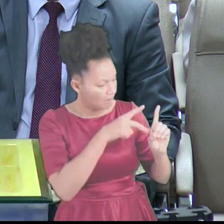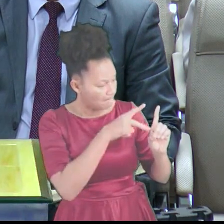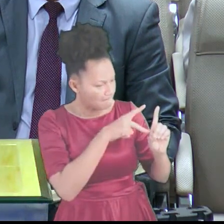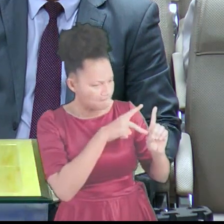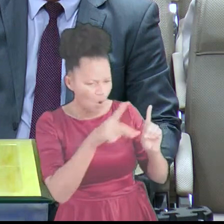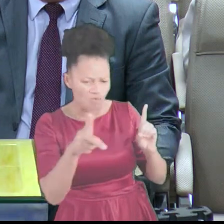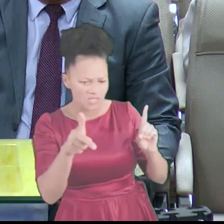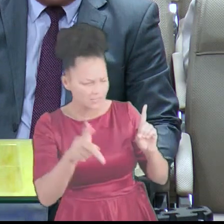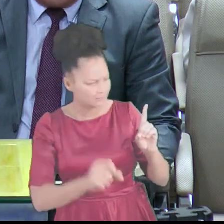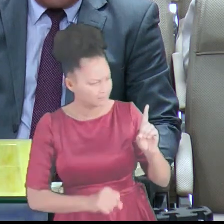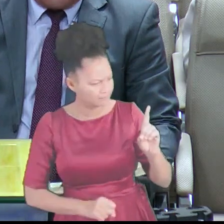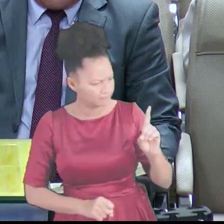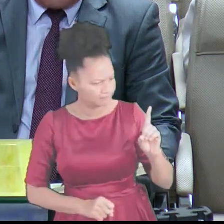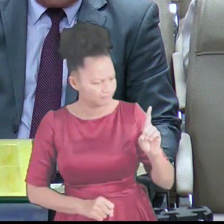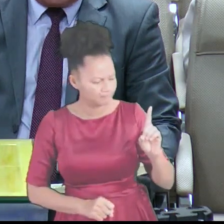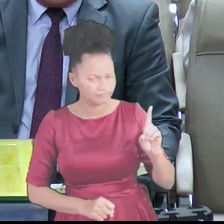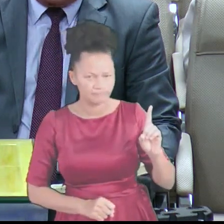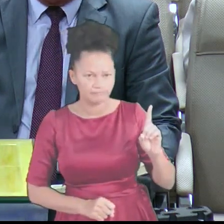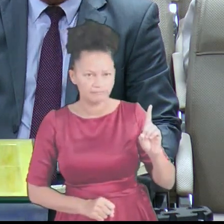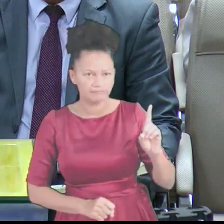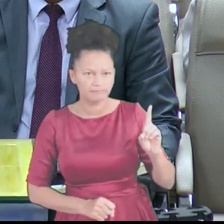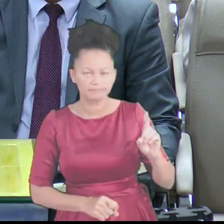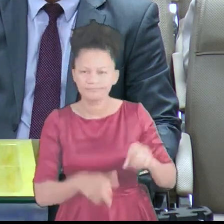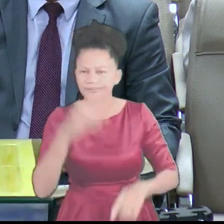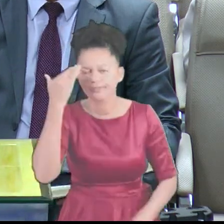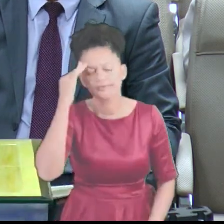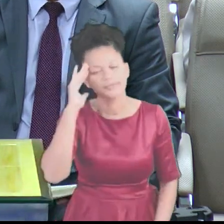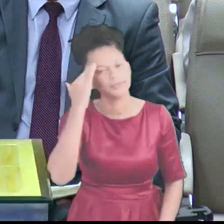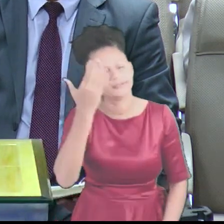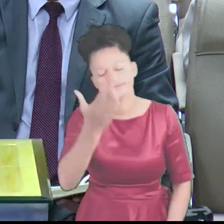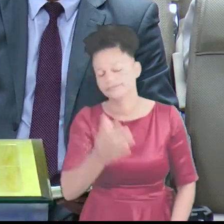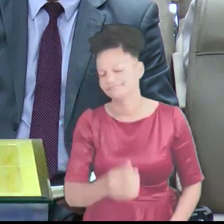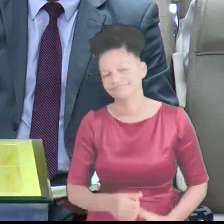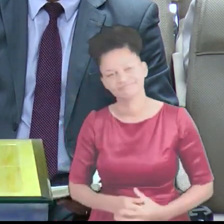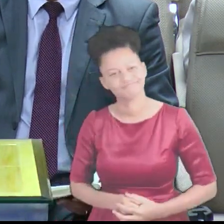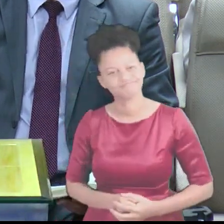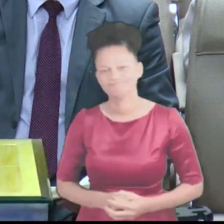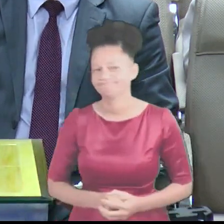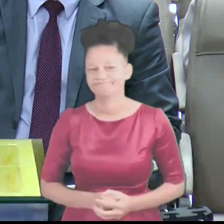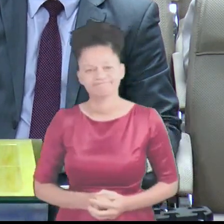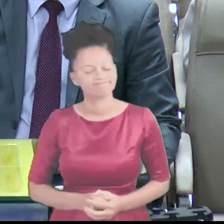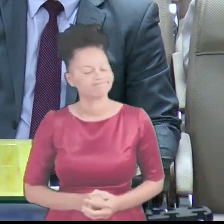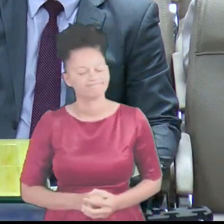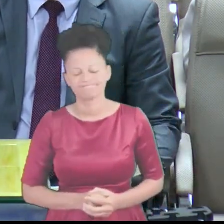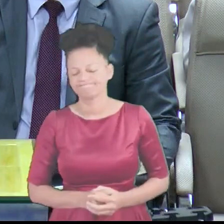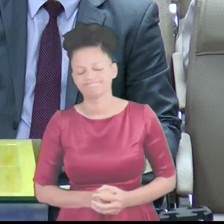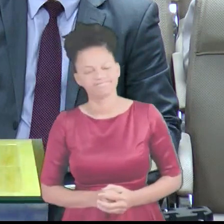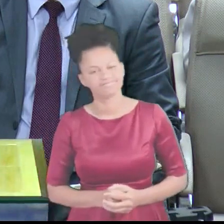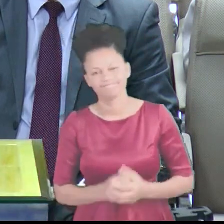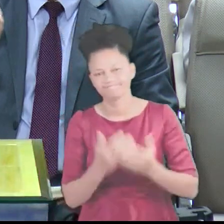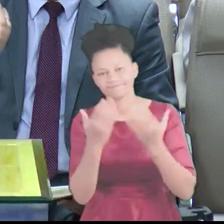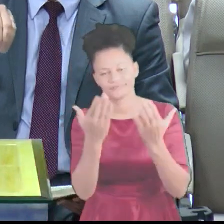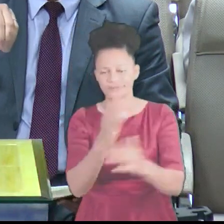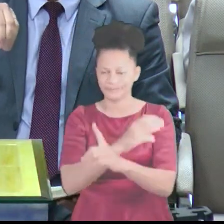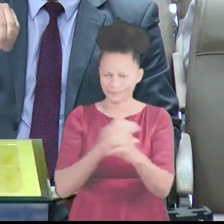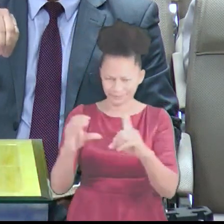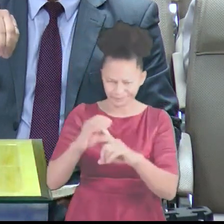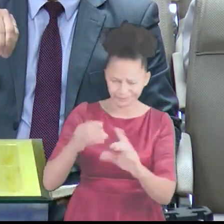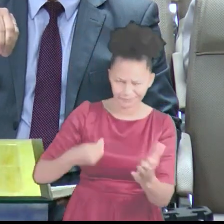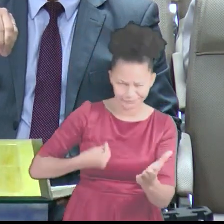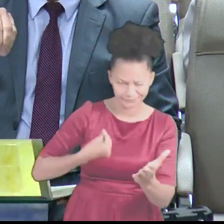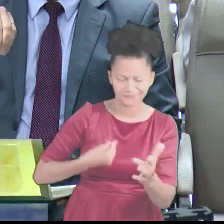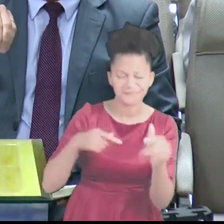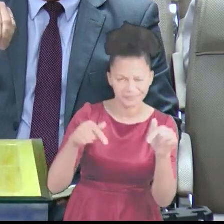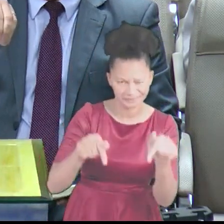profetize. Aleluia. Não, você não entendeu, não. Aleluia. Você está no culto hoje à noite? Está no